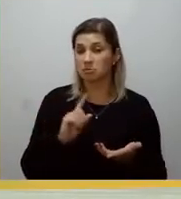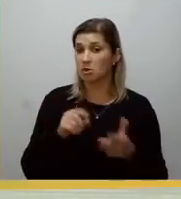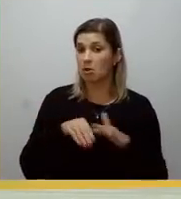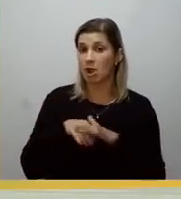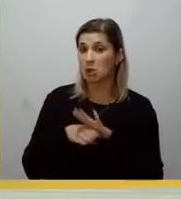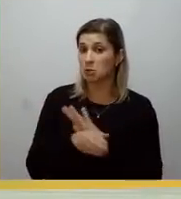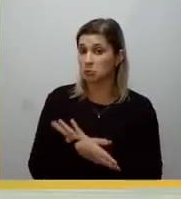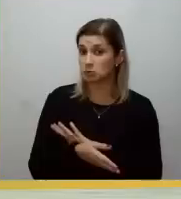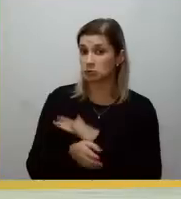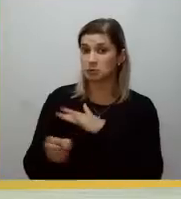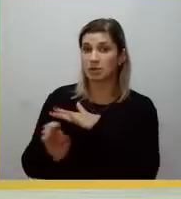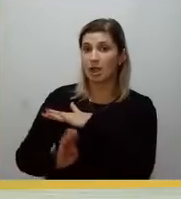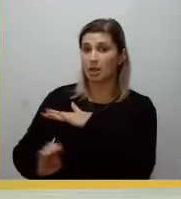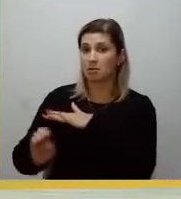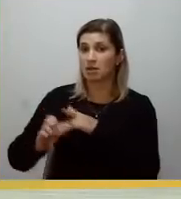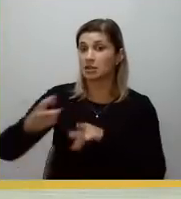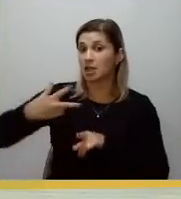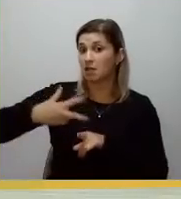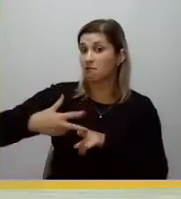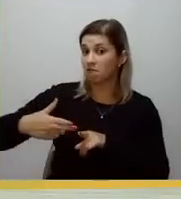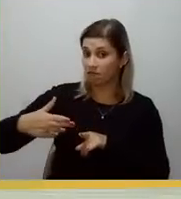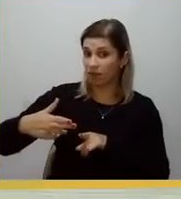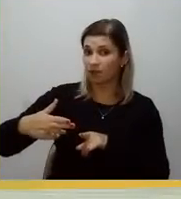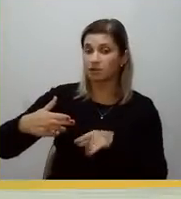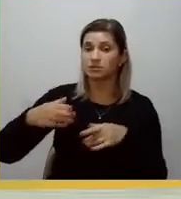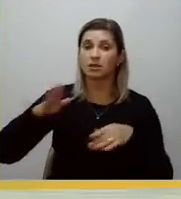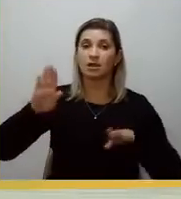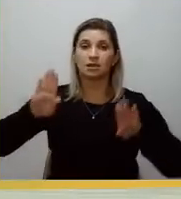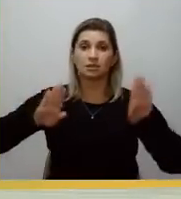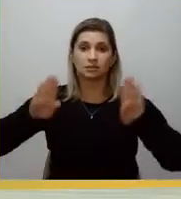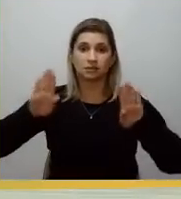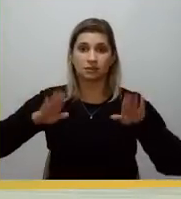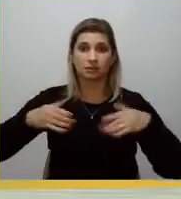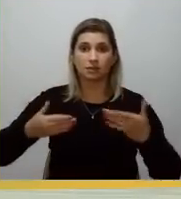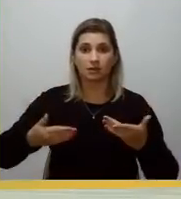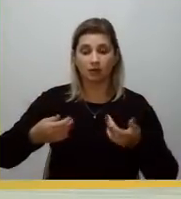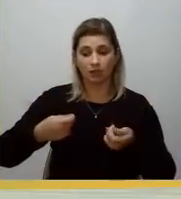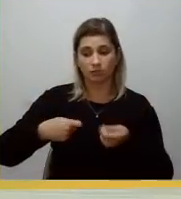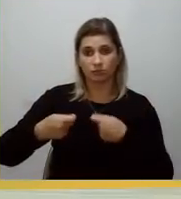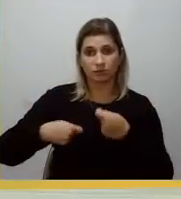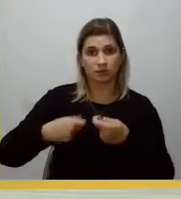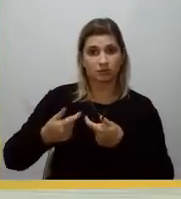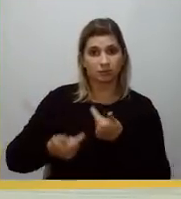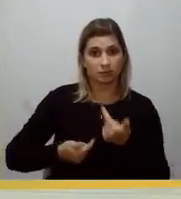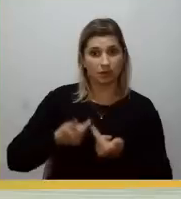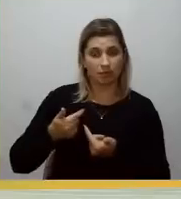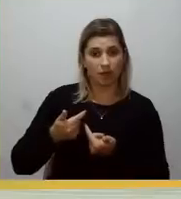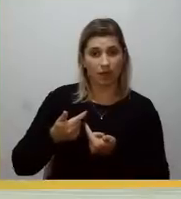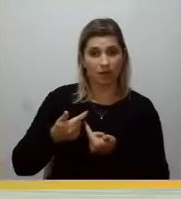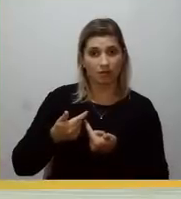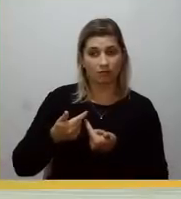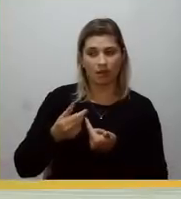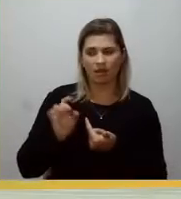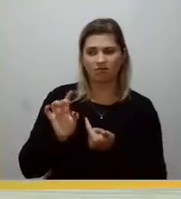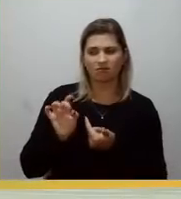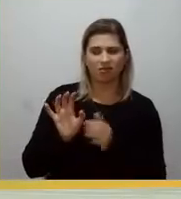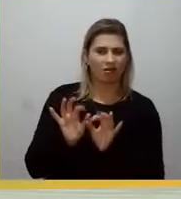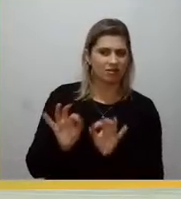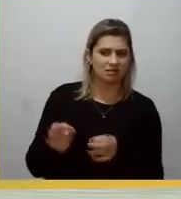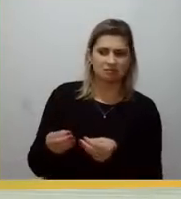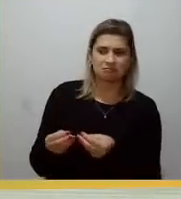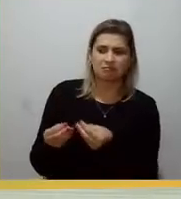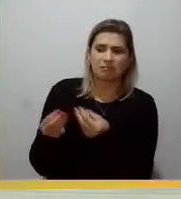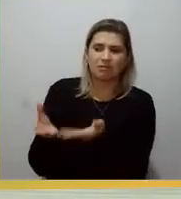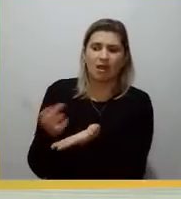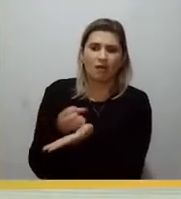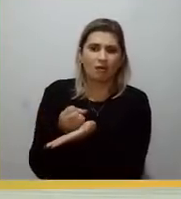que vence uma licitação, está administrando o serviço, ela simplesmente ceder o contrato para uma outra empresa,